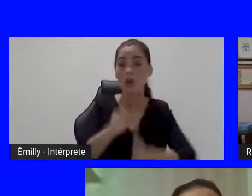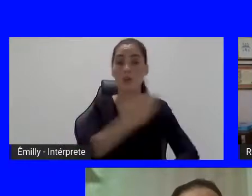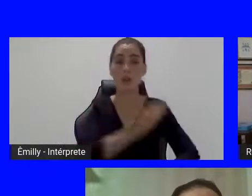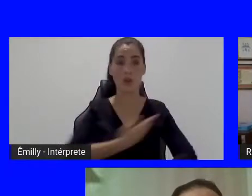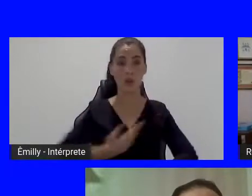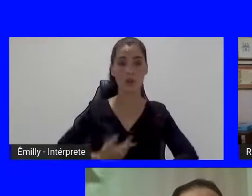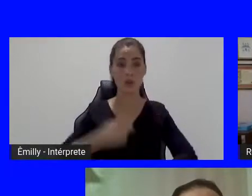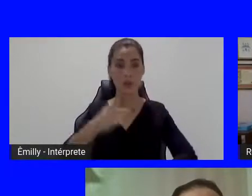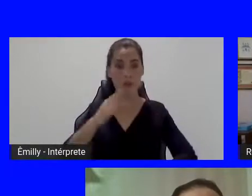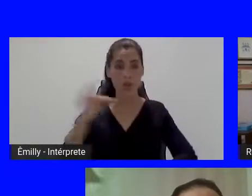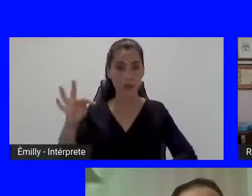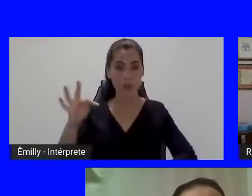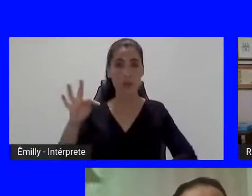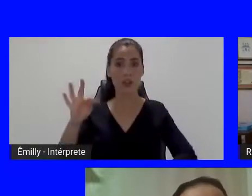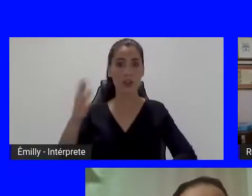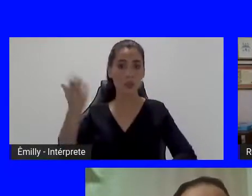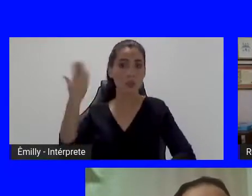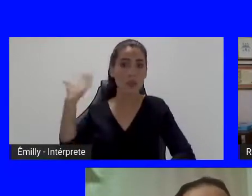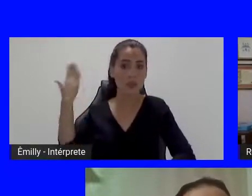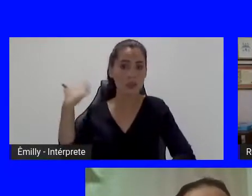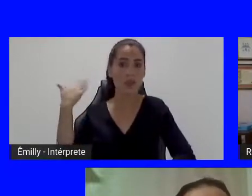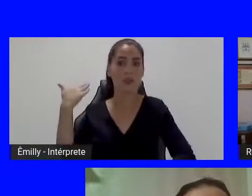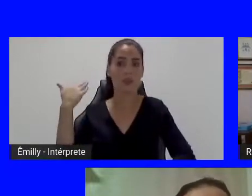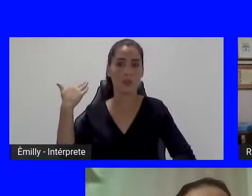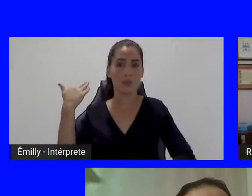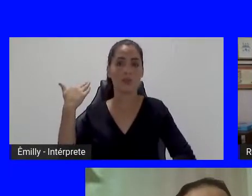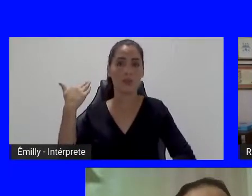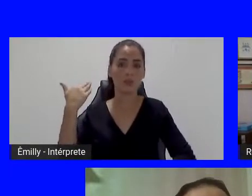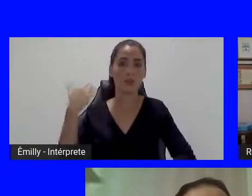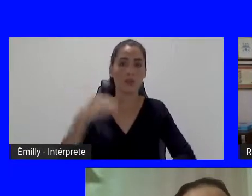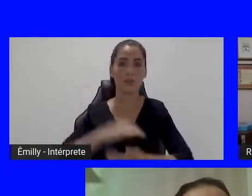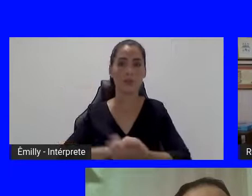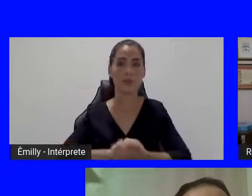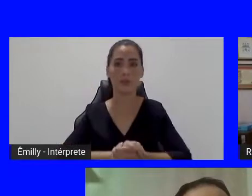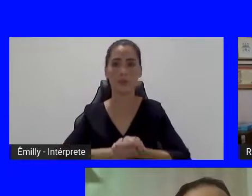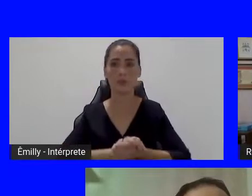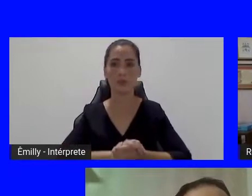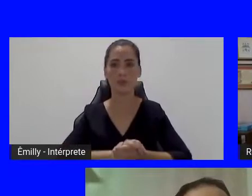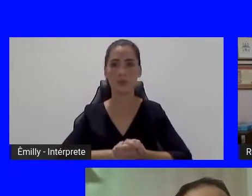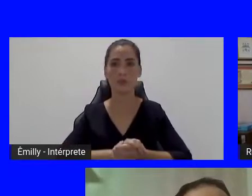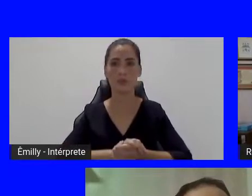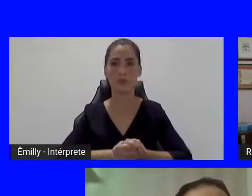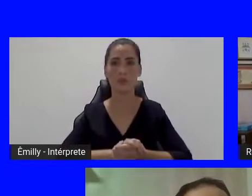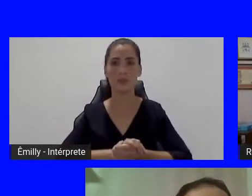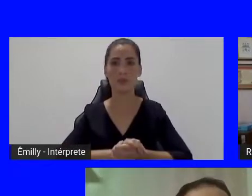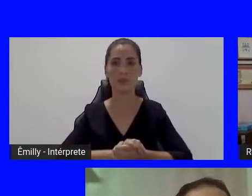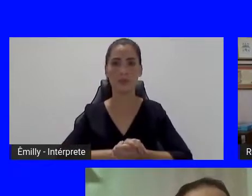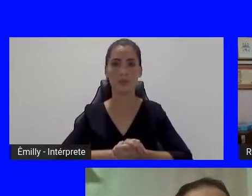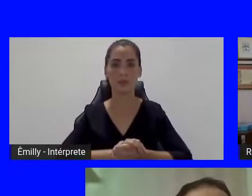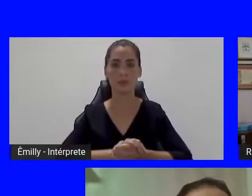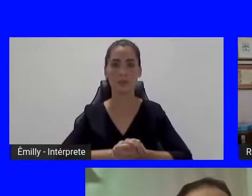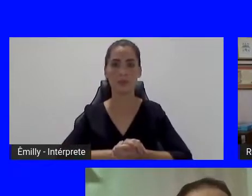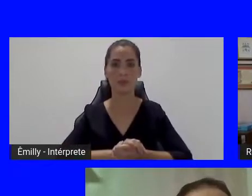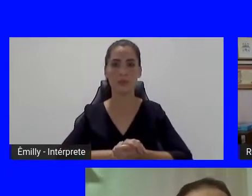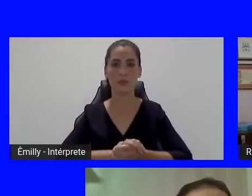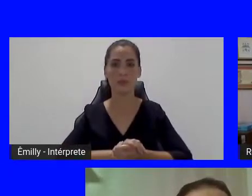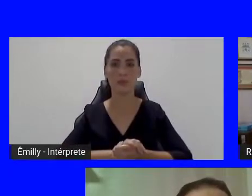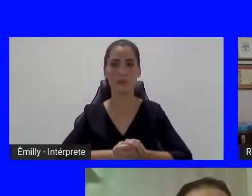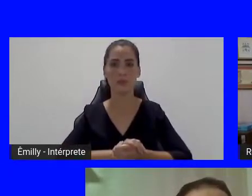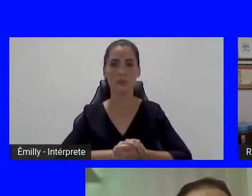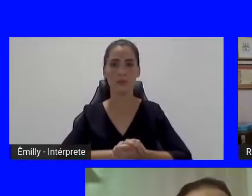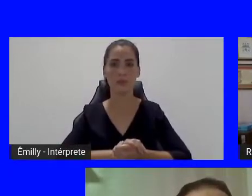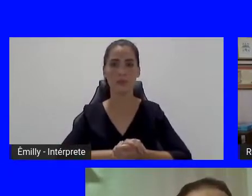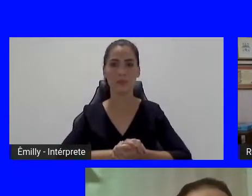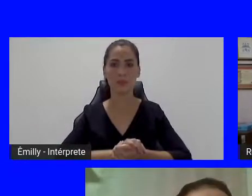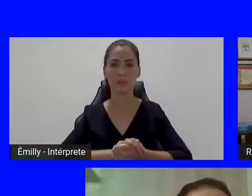passado, e muito menos como opção para o país permanecer no presente, de um governo insensível que não conhece